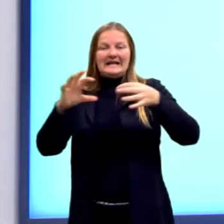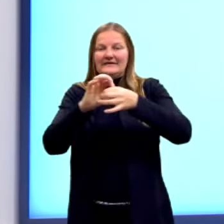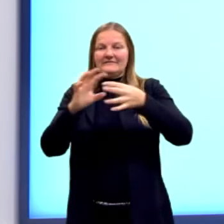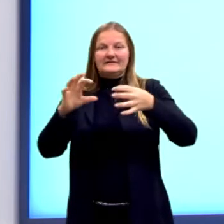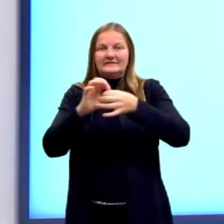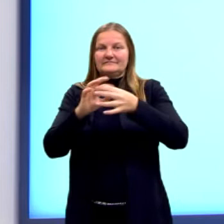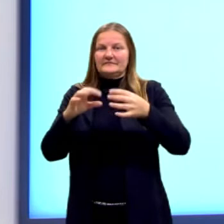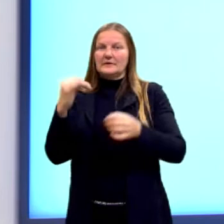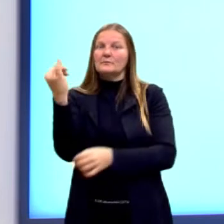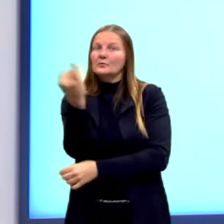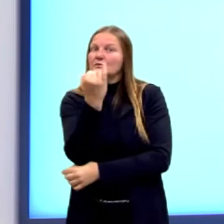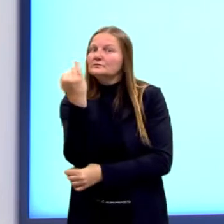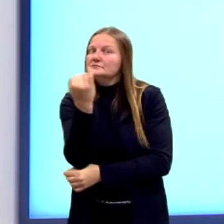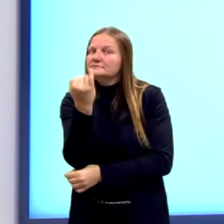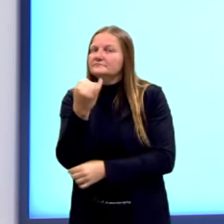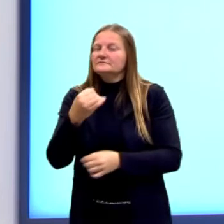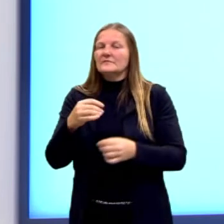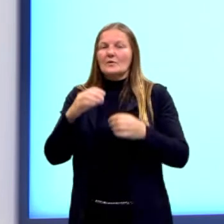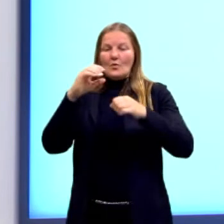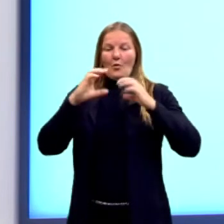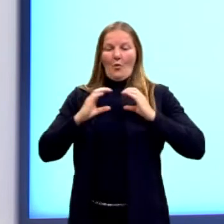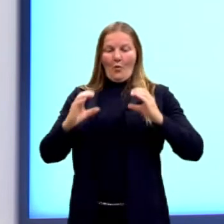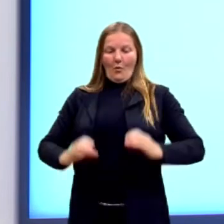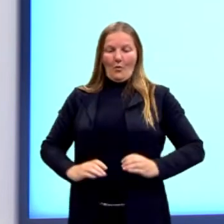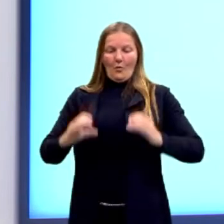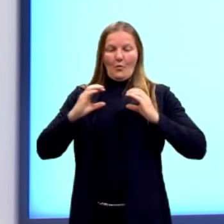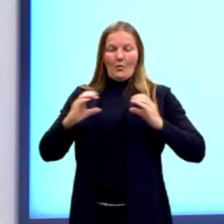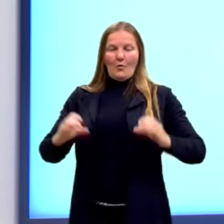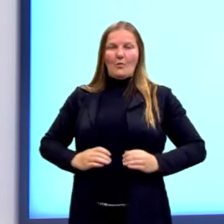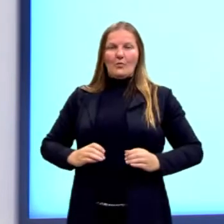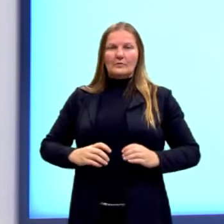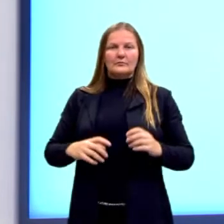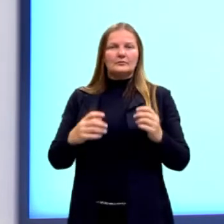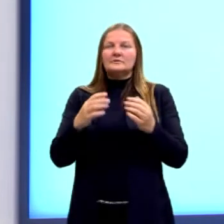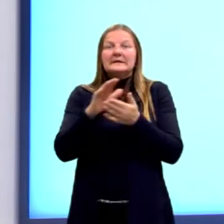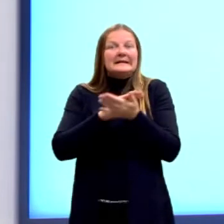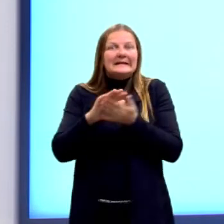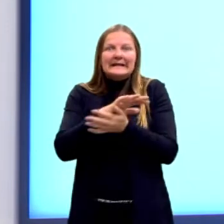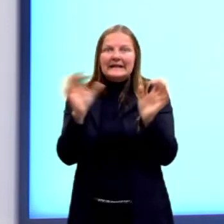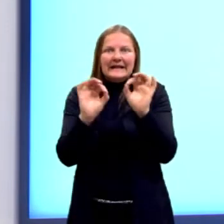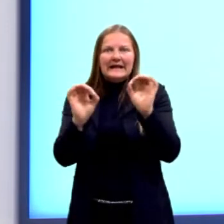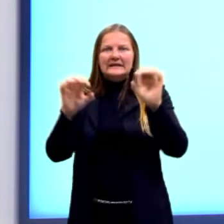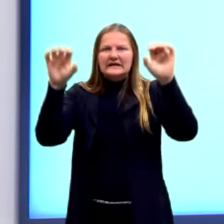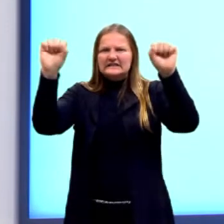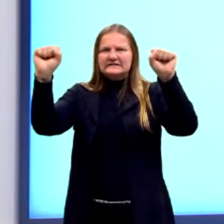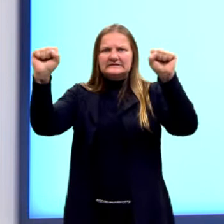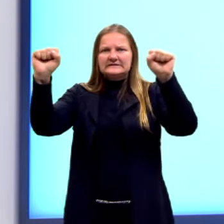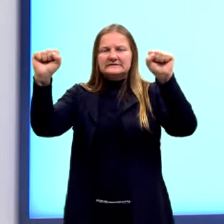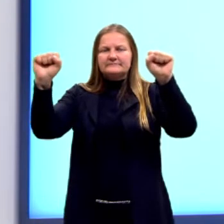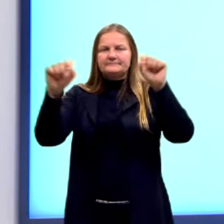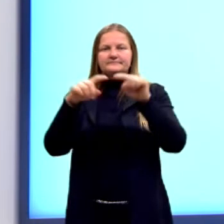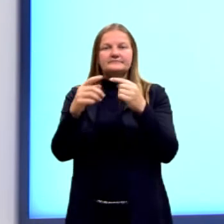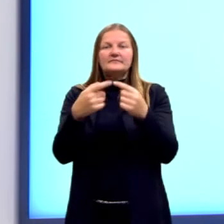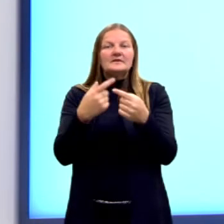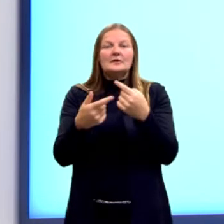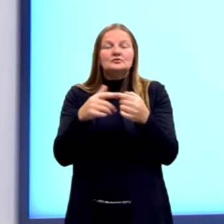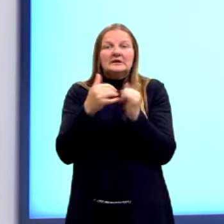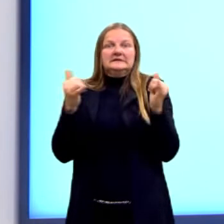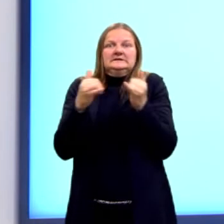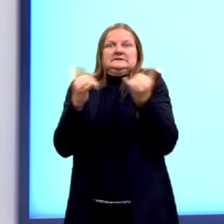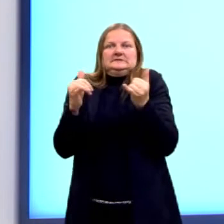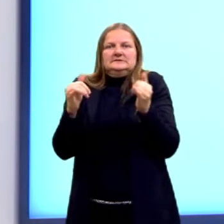Essa parte é bem importante o resultado Seria o mesmo ou seja não haverá não haveria